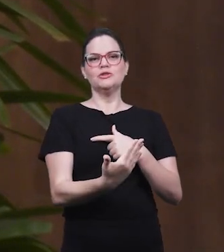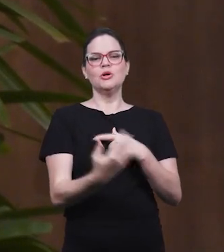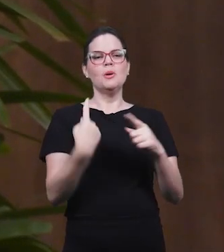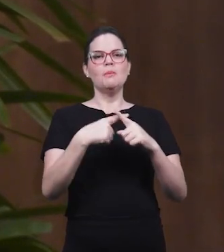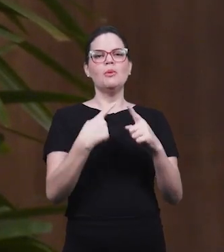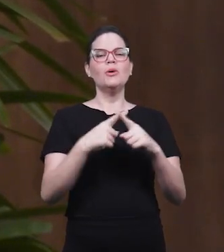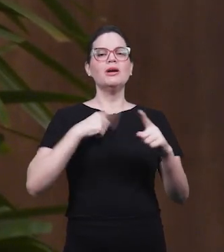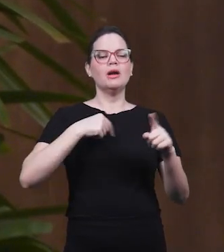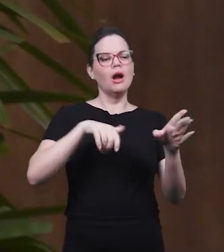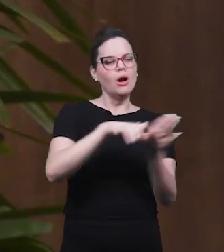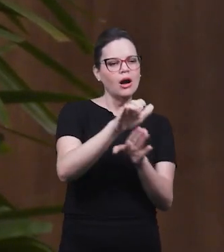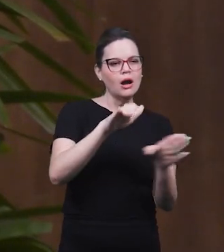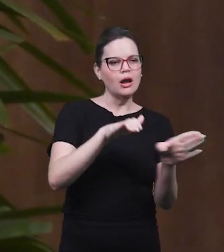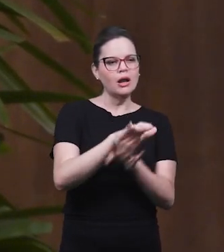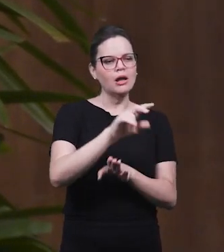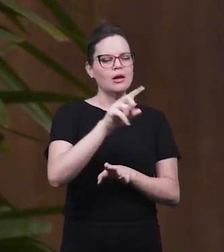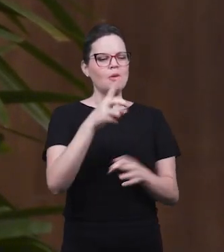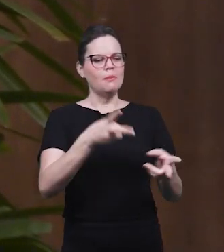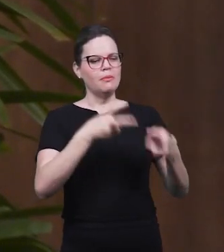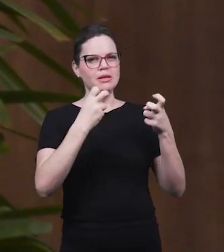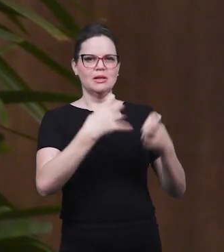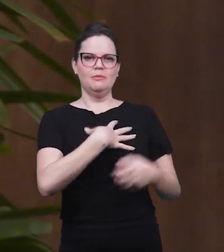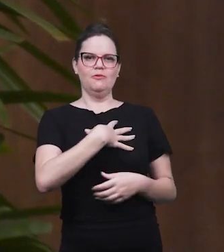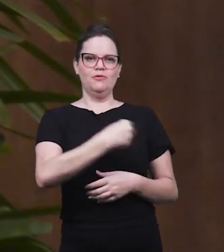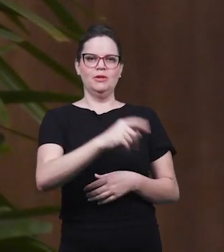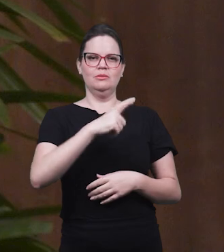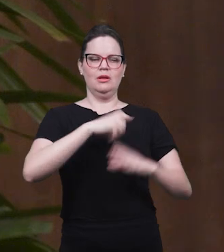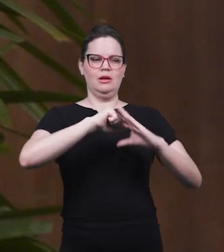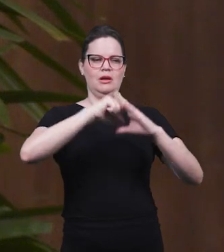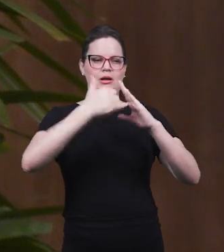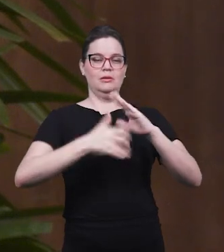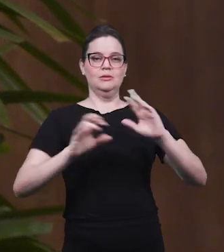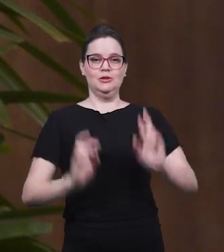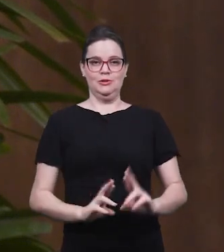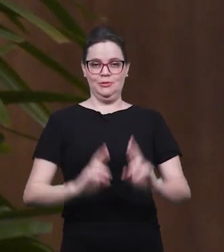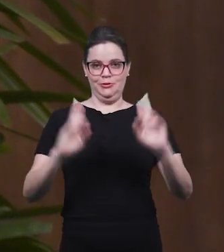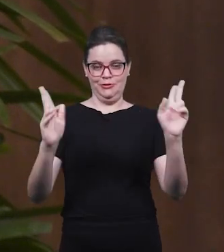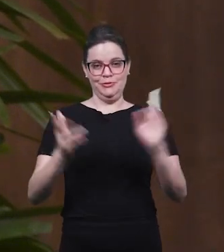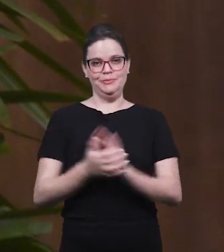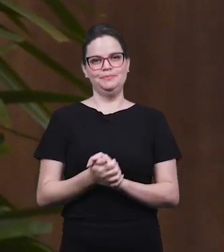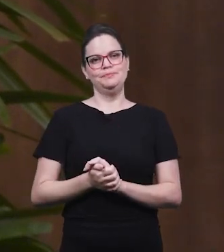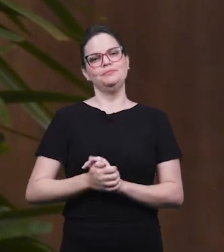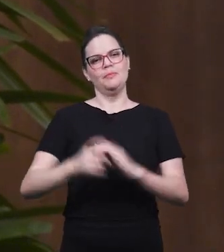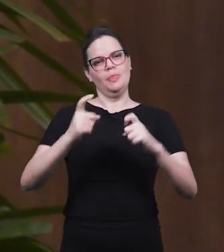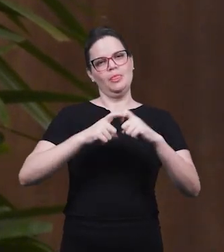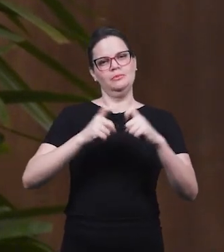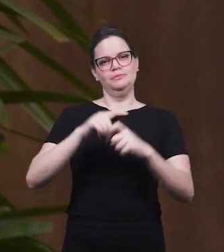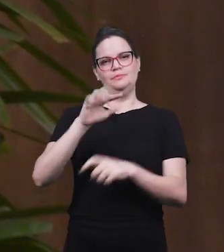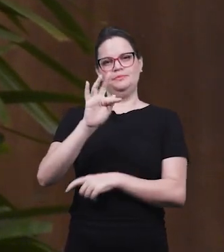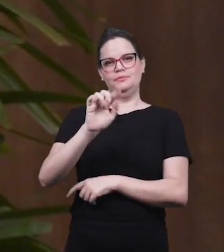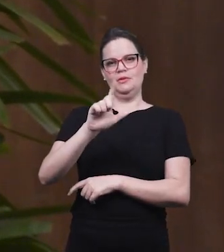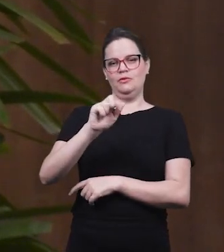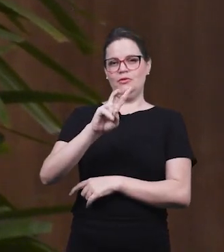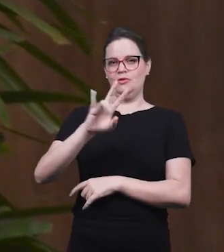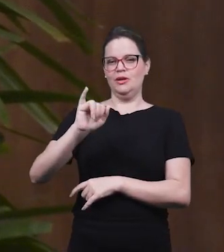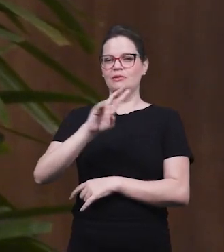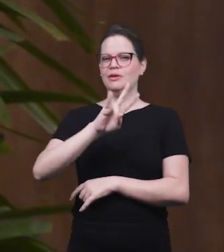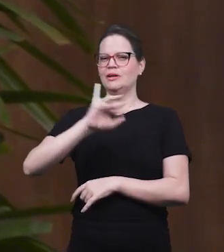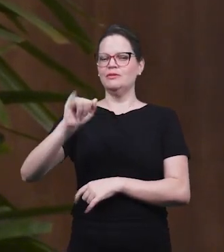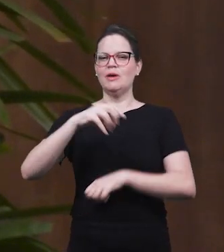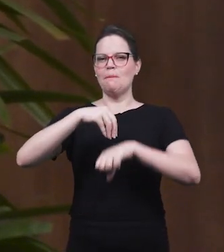filhos apresentam características diferentes. A doutora Flávia compartilhará